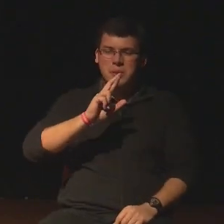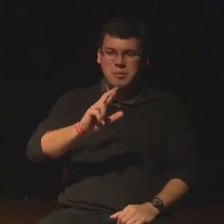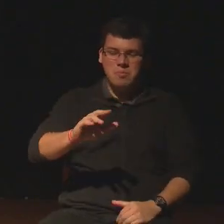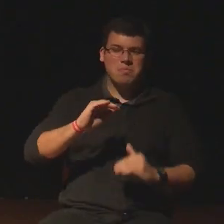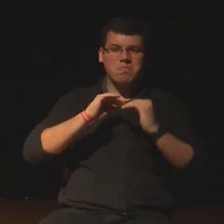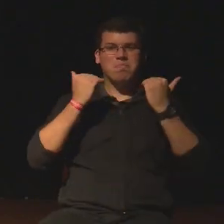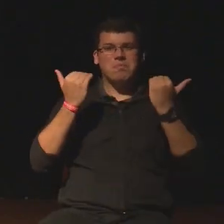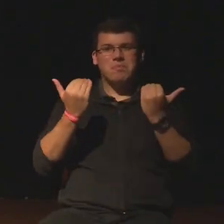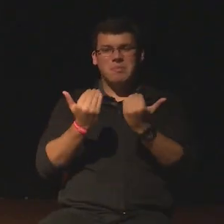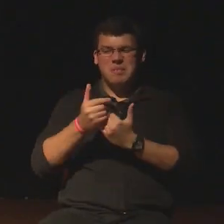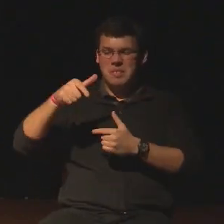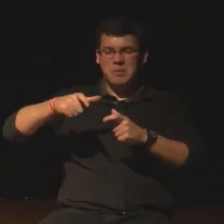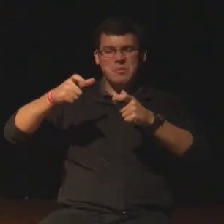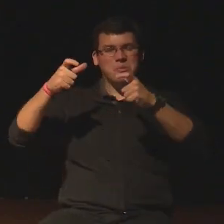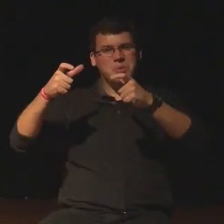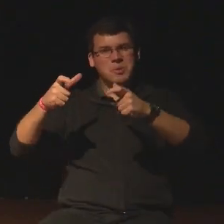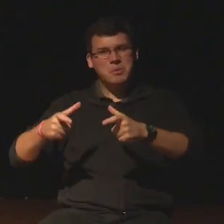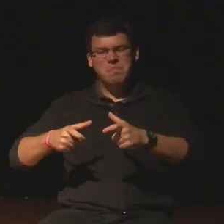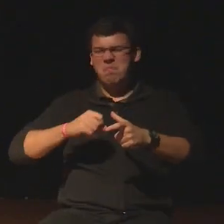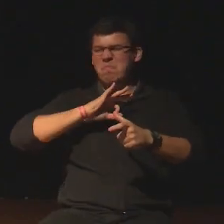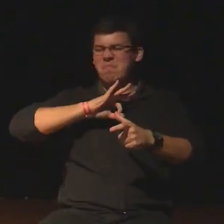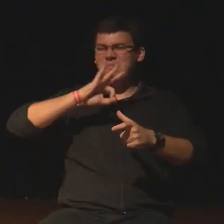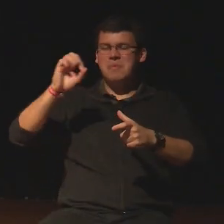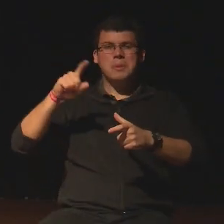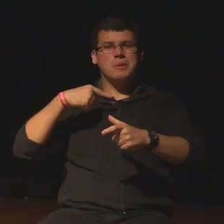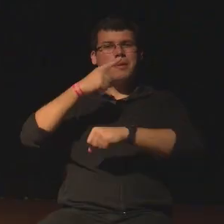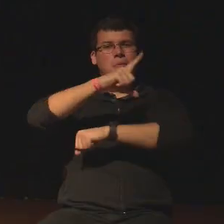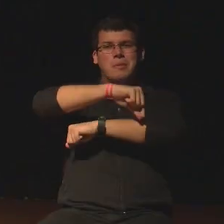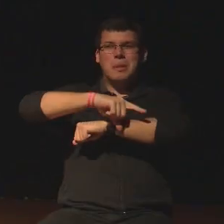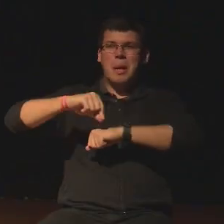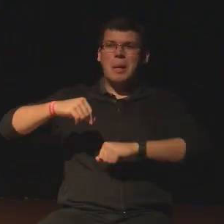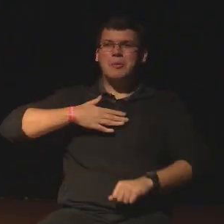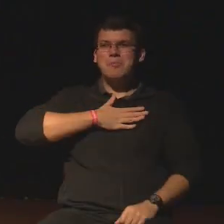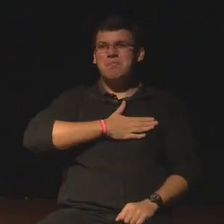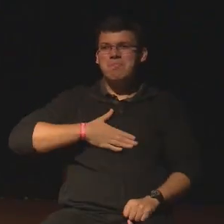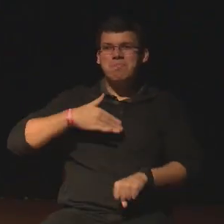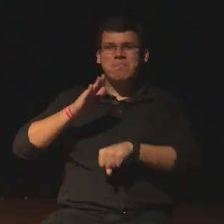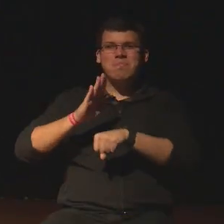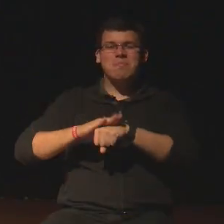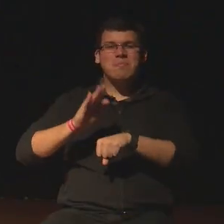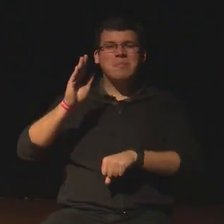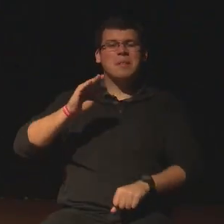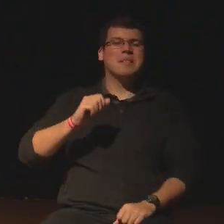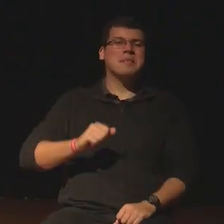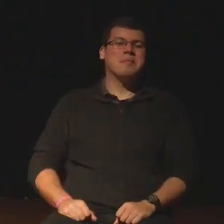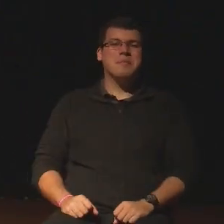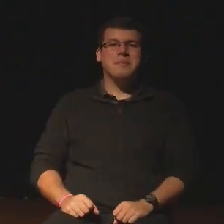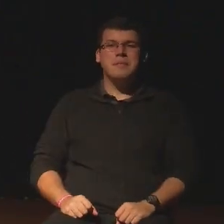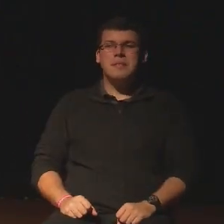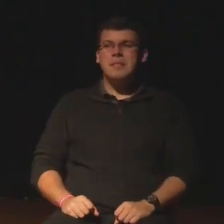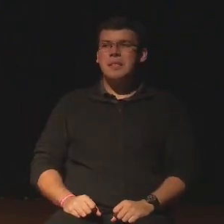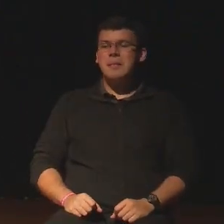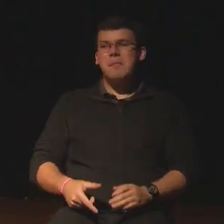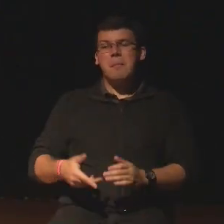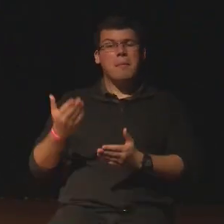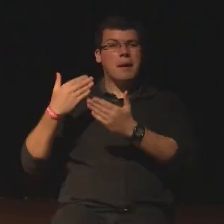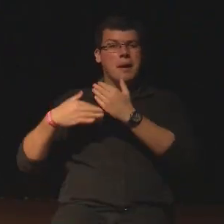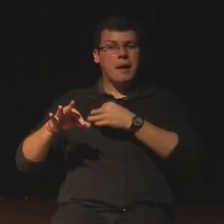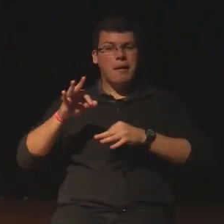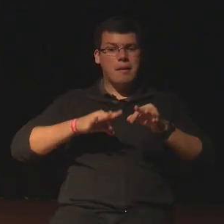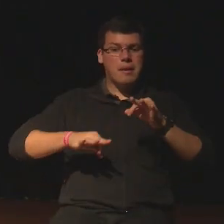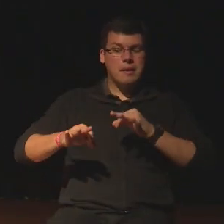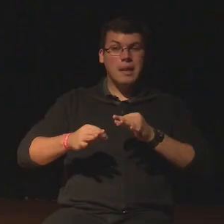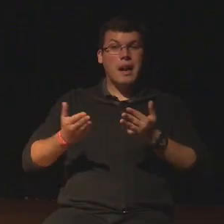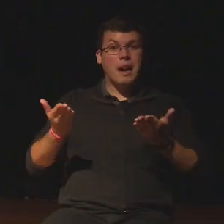maravilhoso da nossa arquiteta predileta, Alina Bobardi, que vai ligar... quer dizer, o espaço público vai